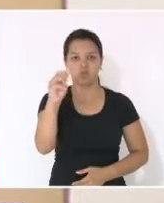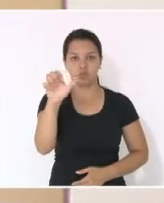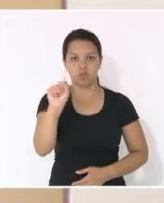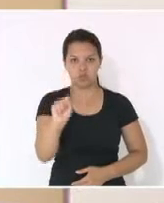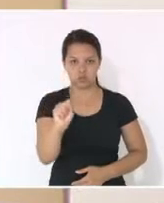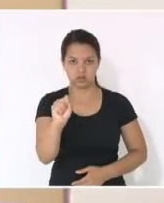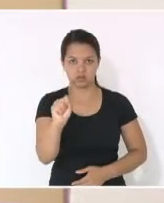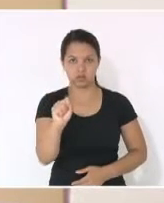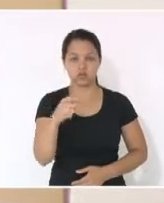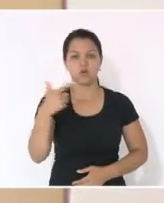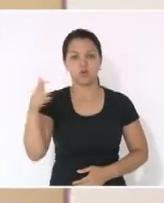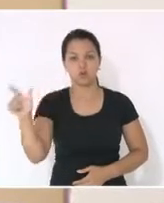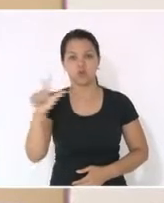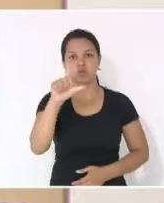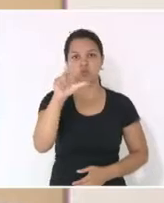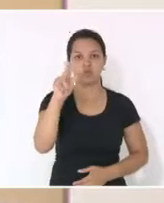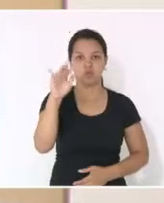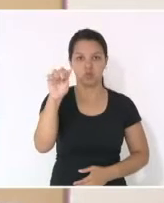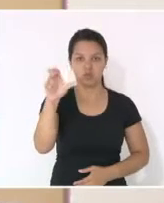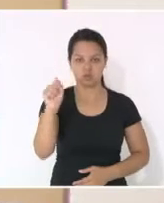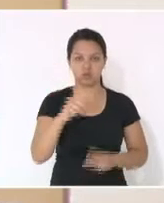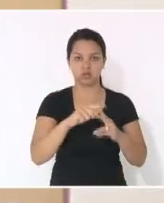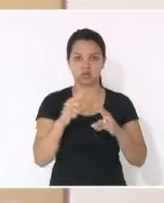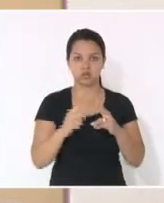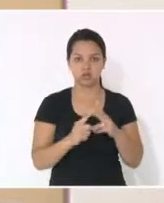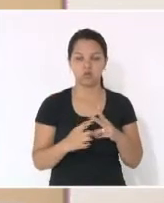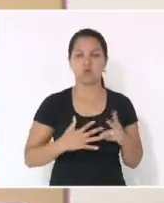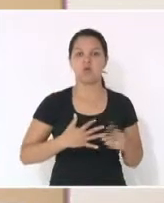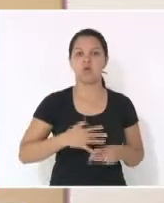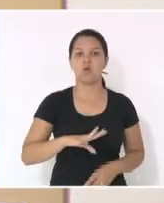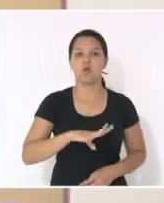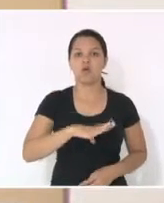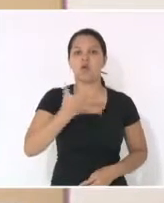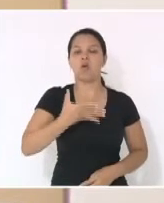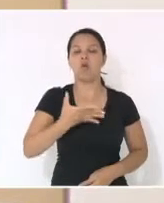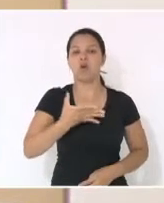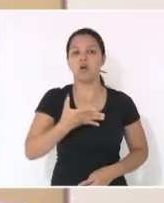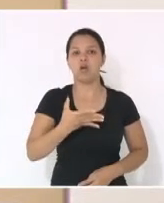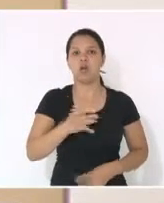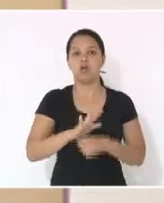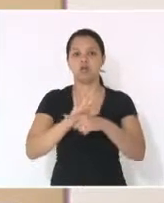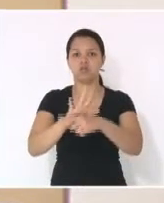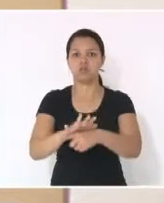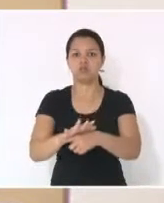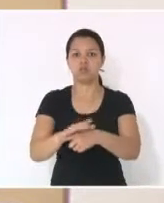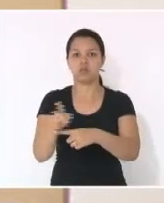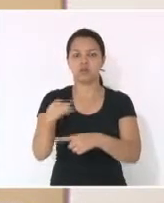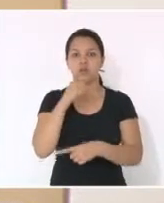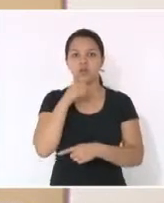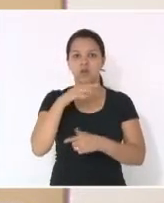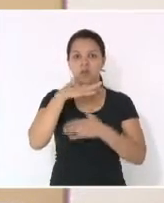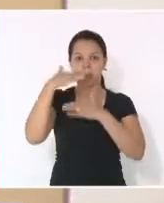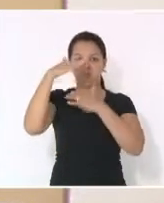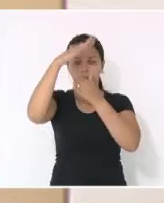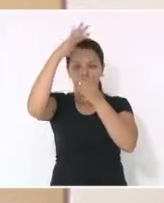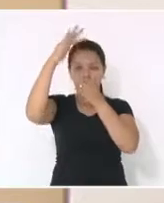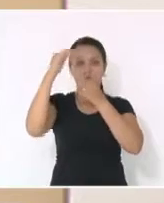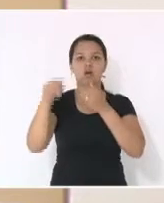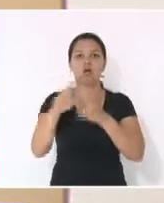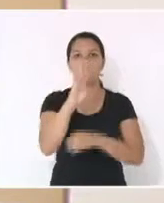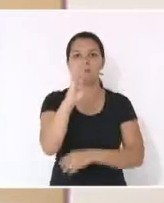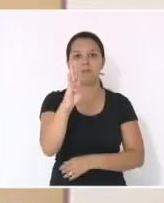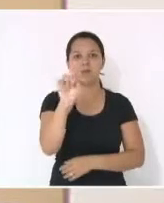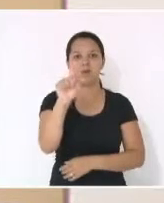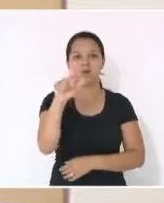e lucas nunes pereira pela coragem e bravura no salvamento de vítima de afogamento em balneário rincão